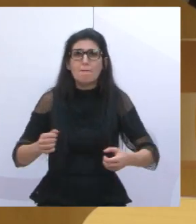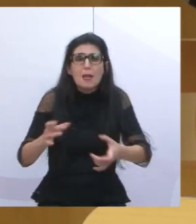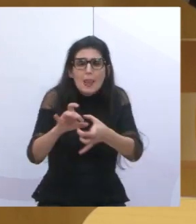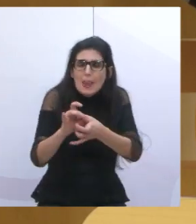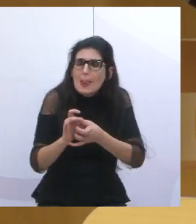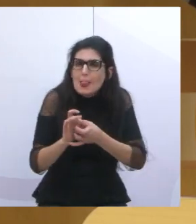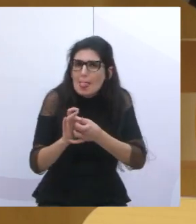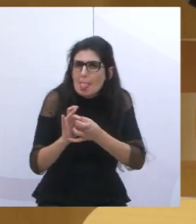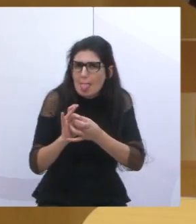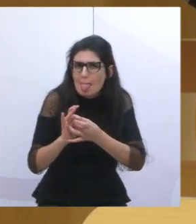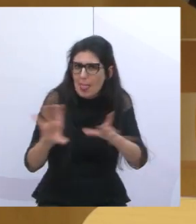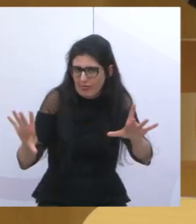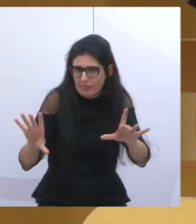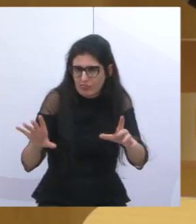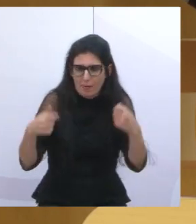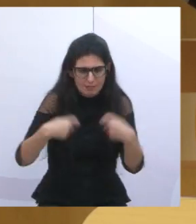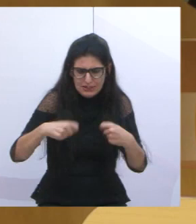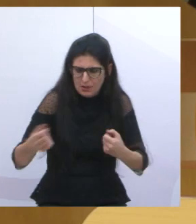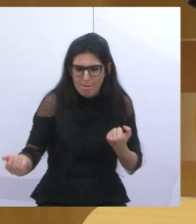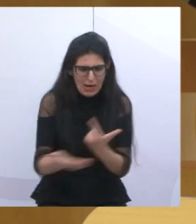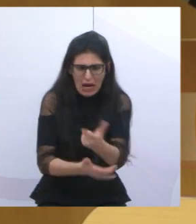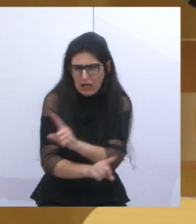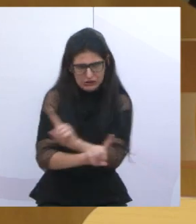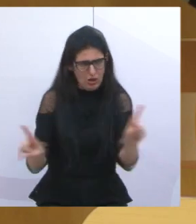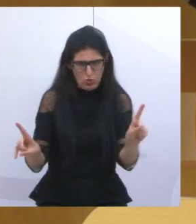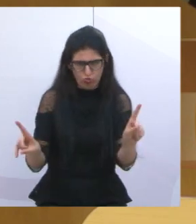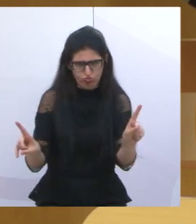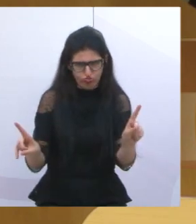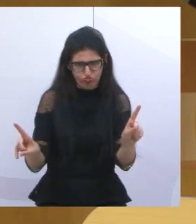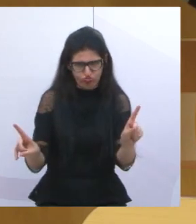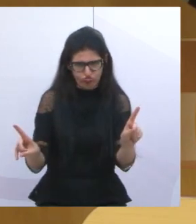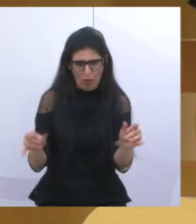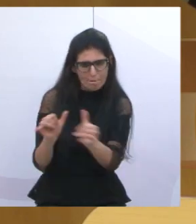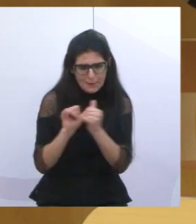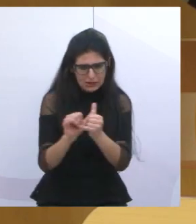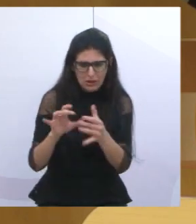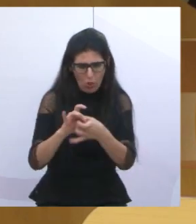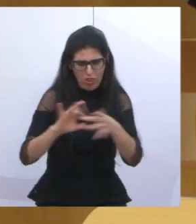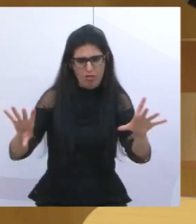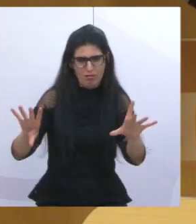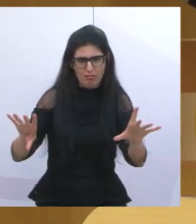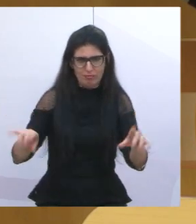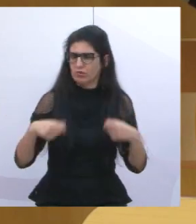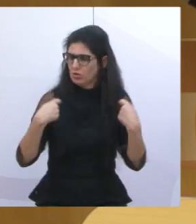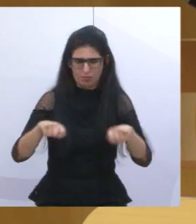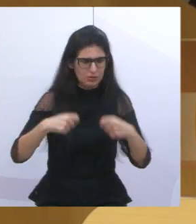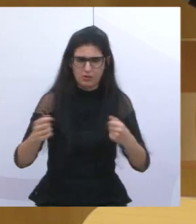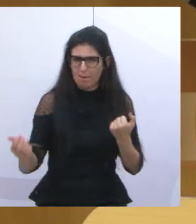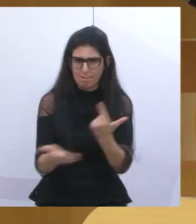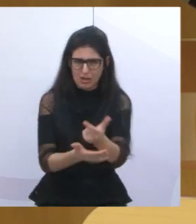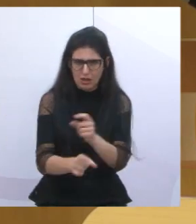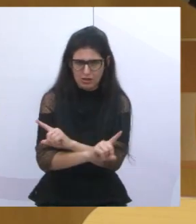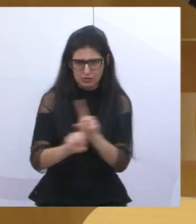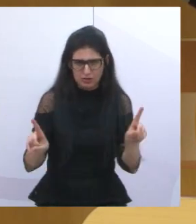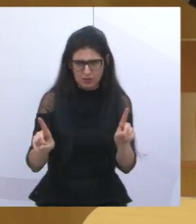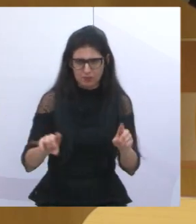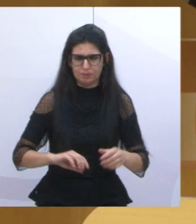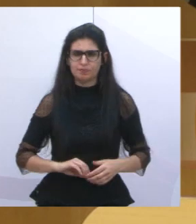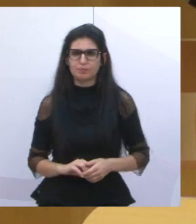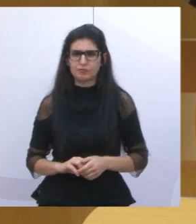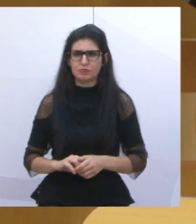físicas como jurídicas, mas não indica claramente os critérios de concessão, do benefício para as pessoas